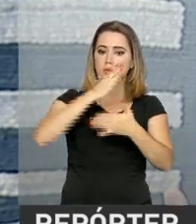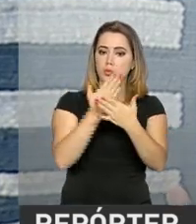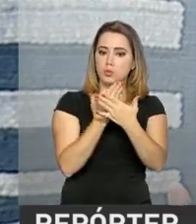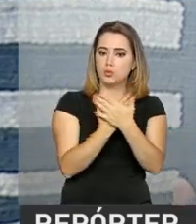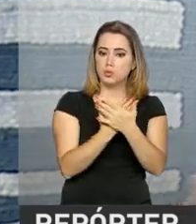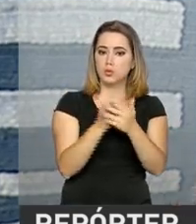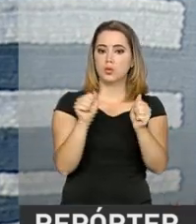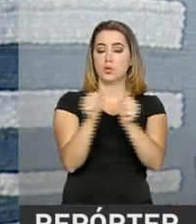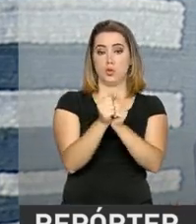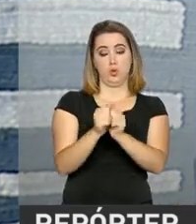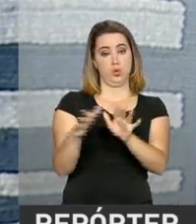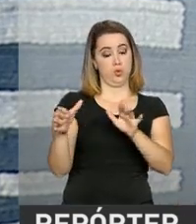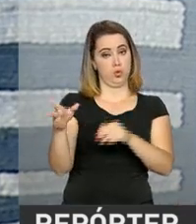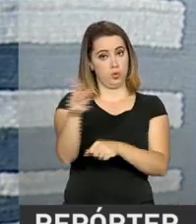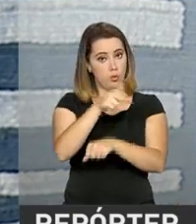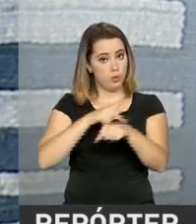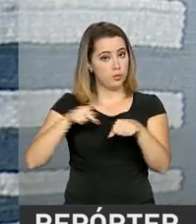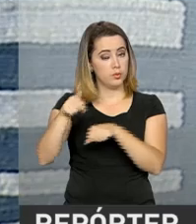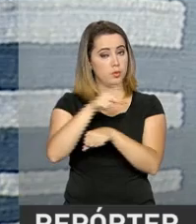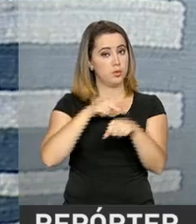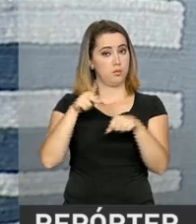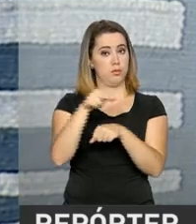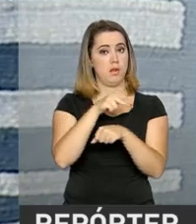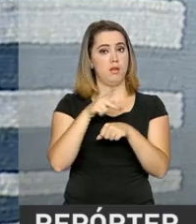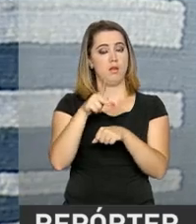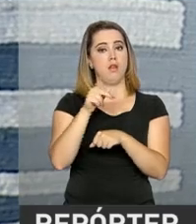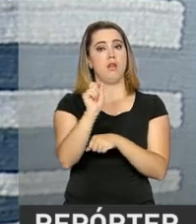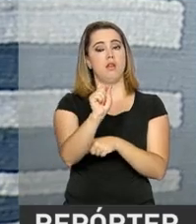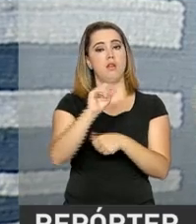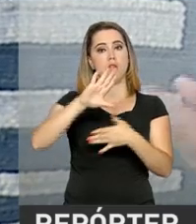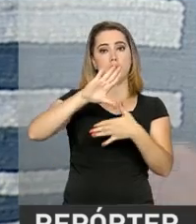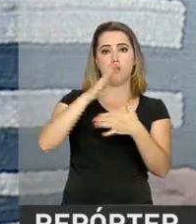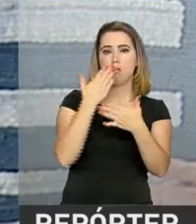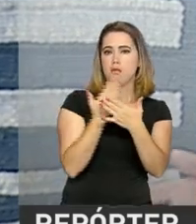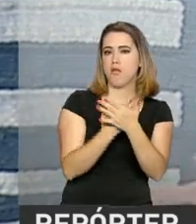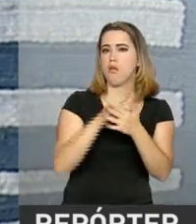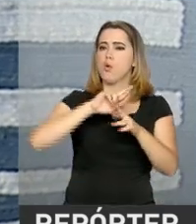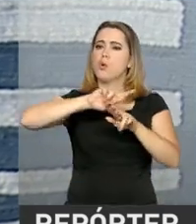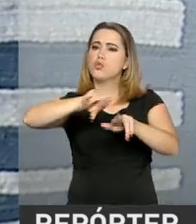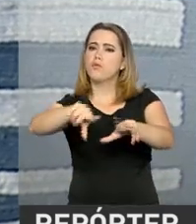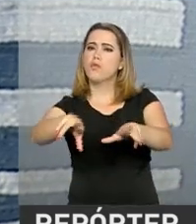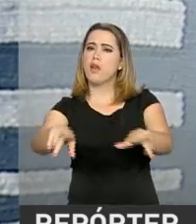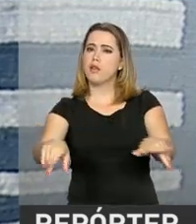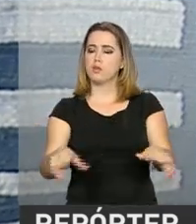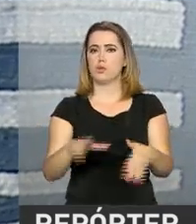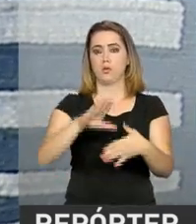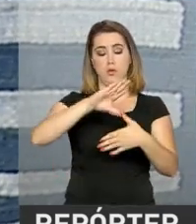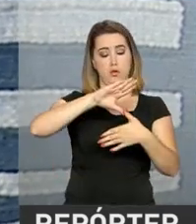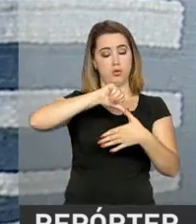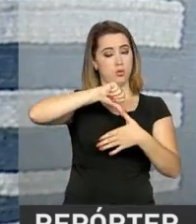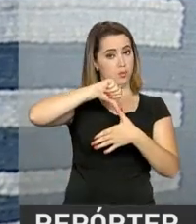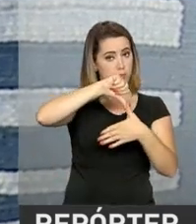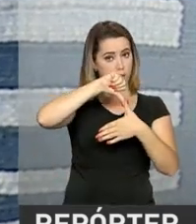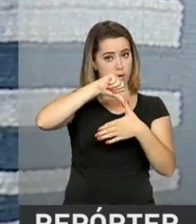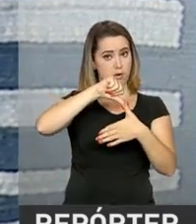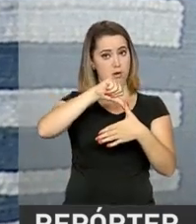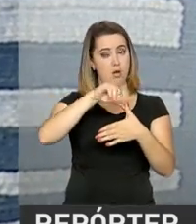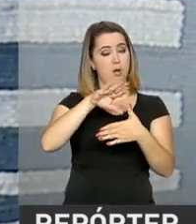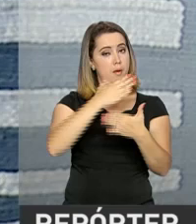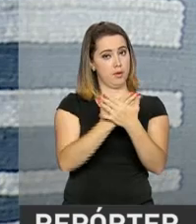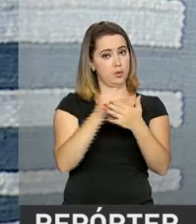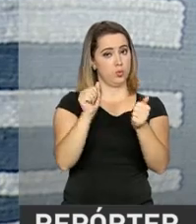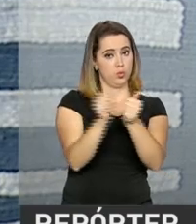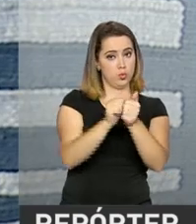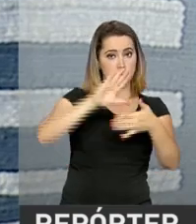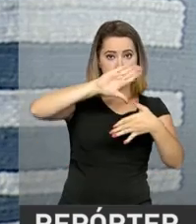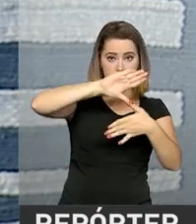pacífico né com os países portanto da América do Sul México que é uma aliança importante eh para todos